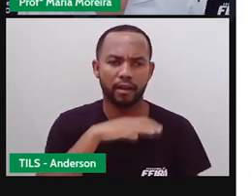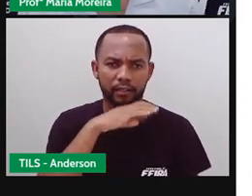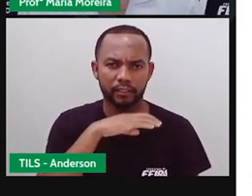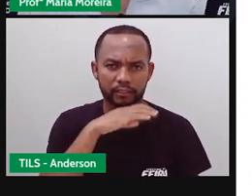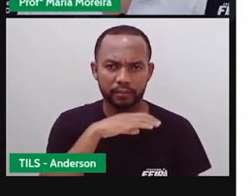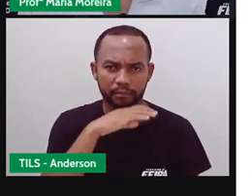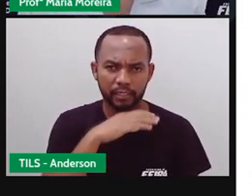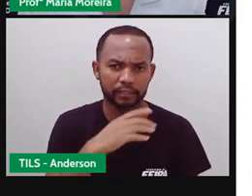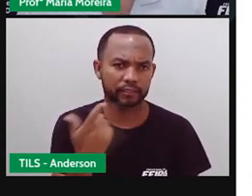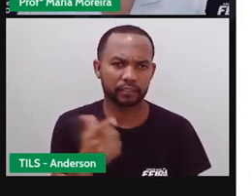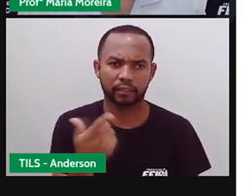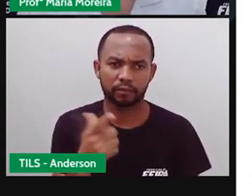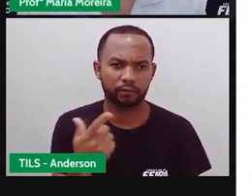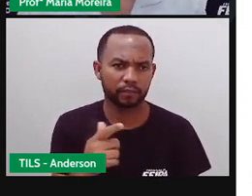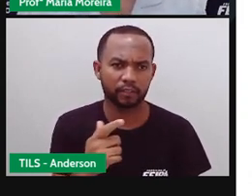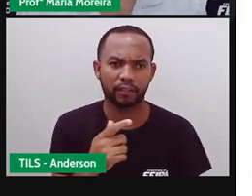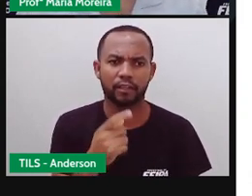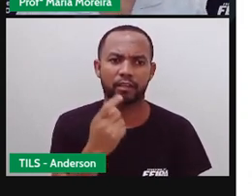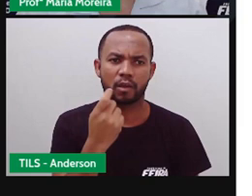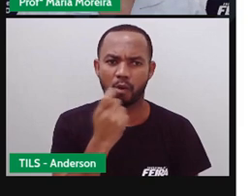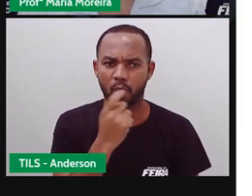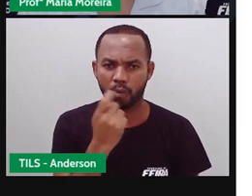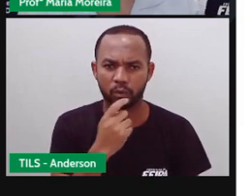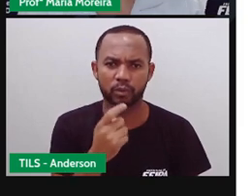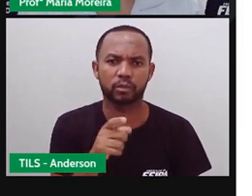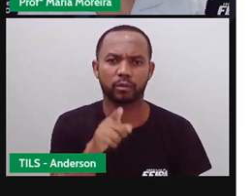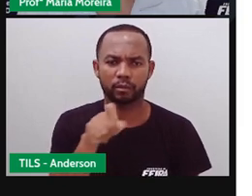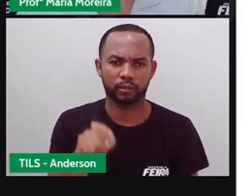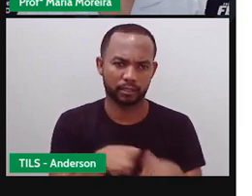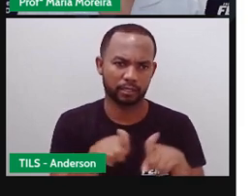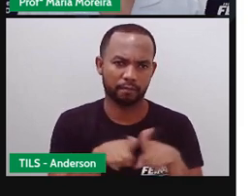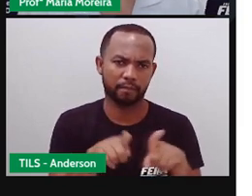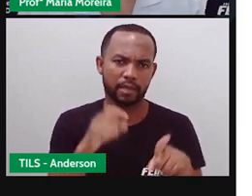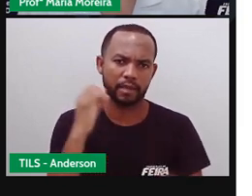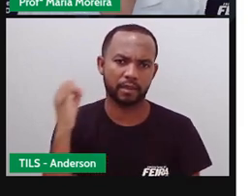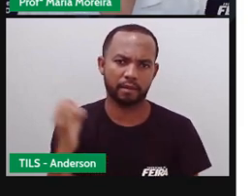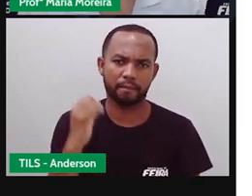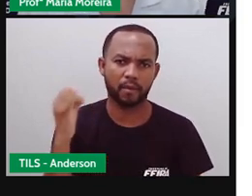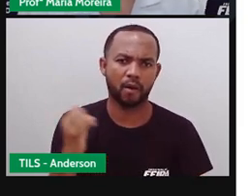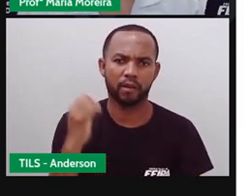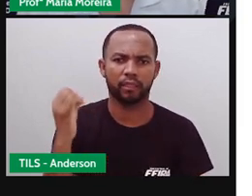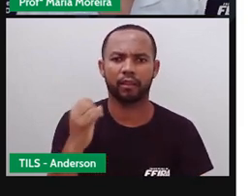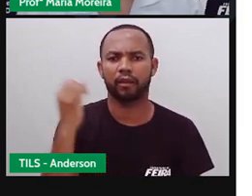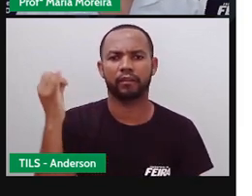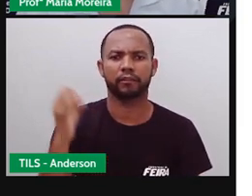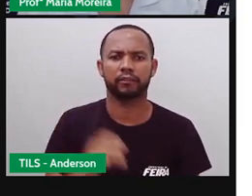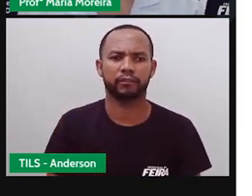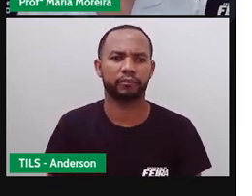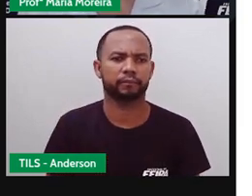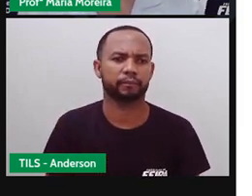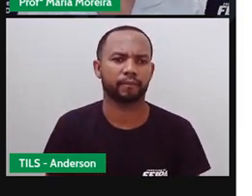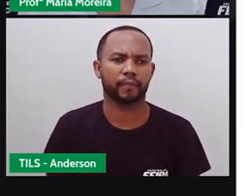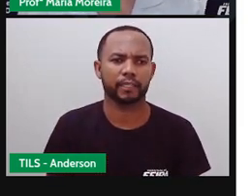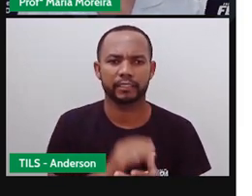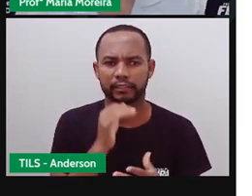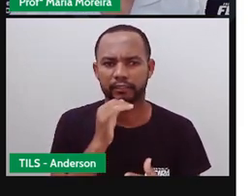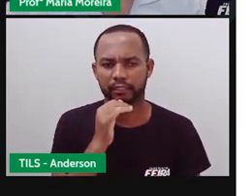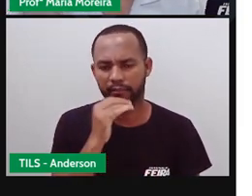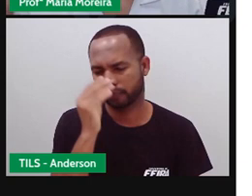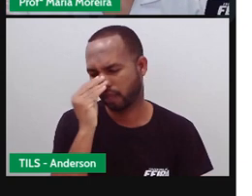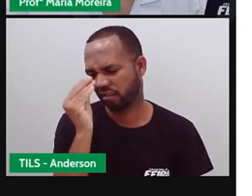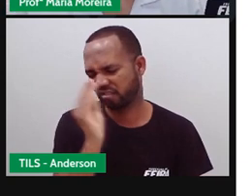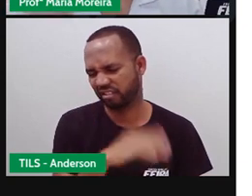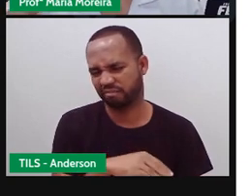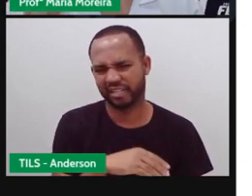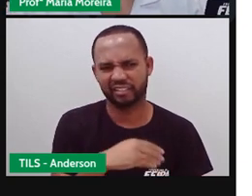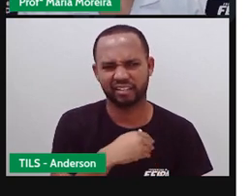tá que são tão importantes quanto os animais vertebrados a gente não pode tá